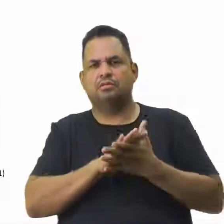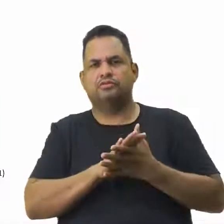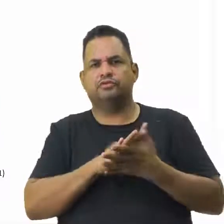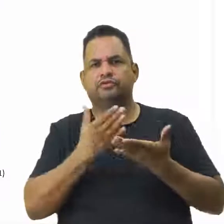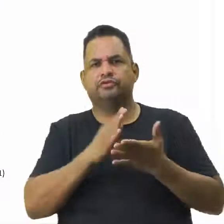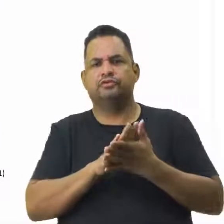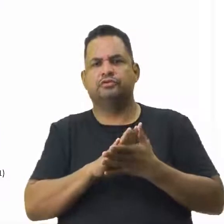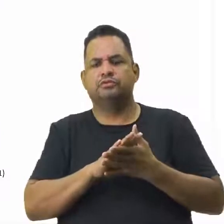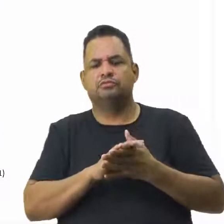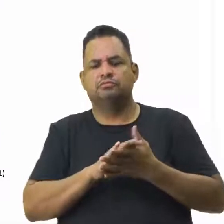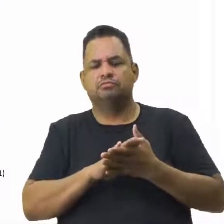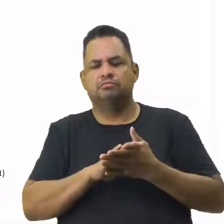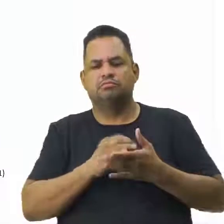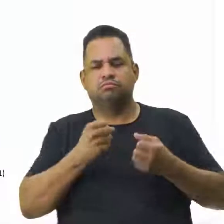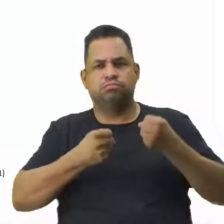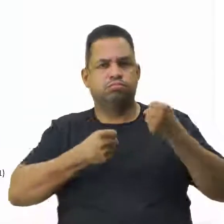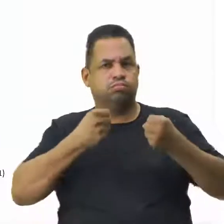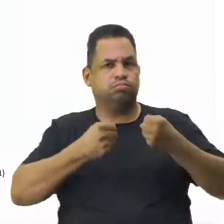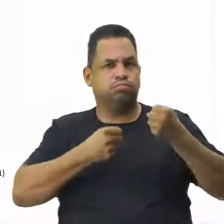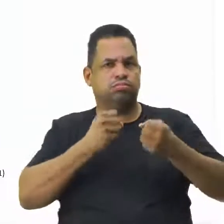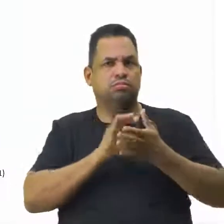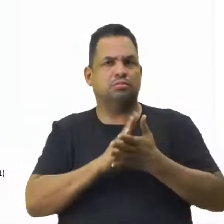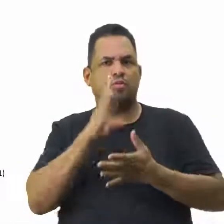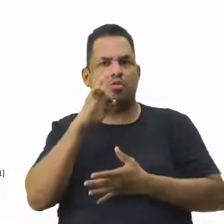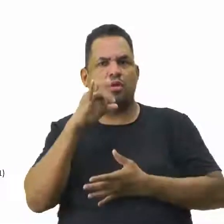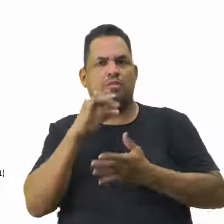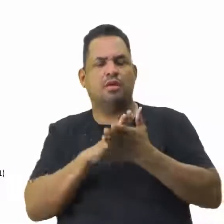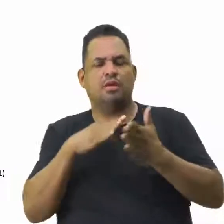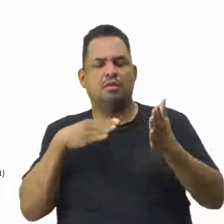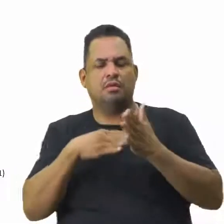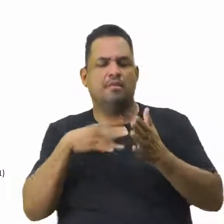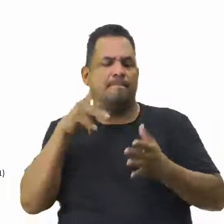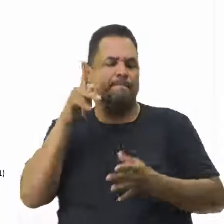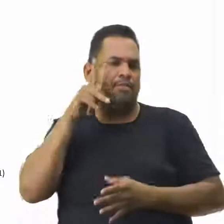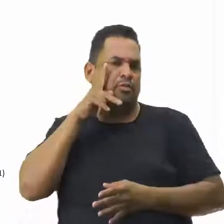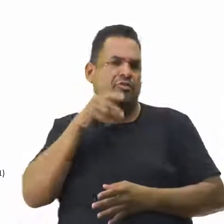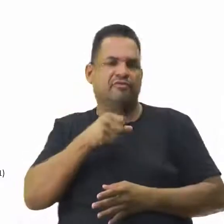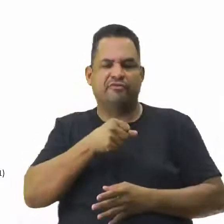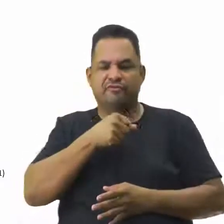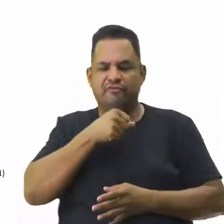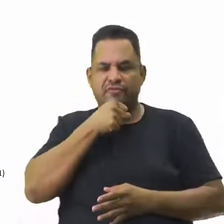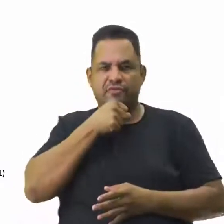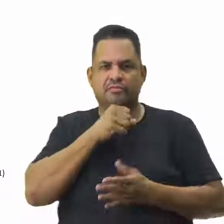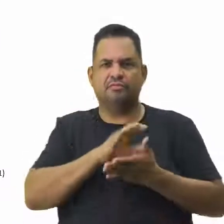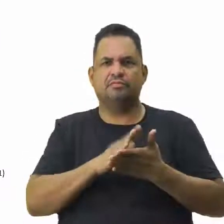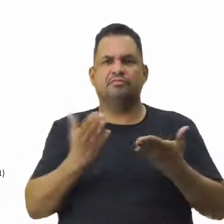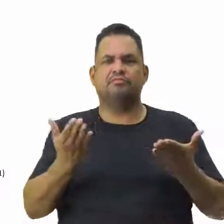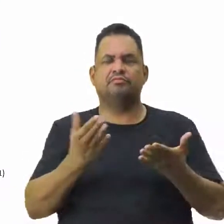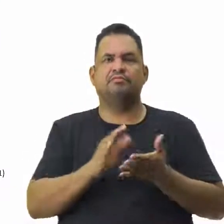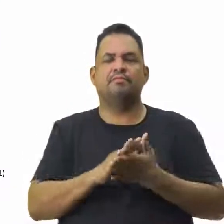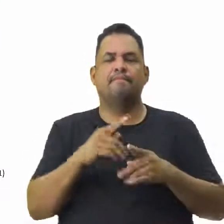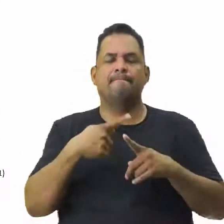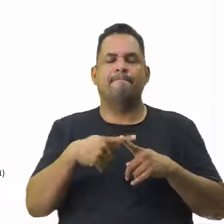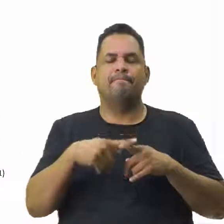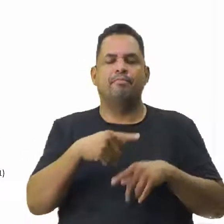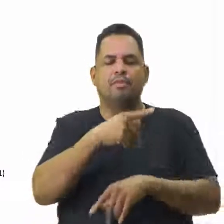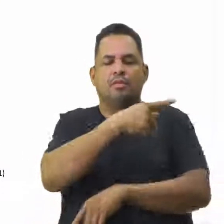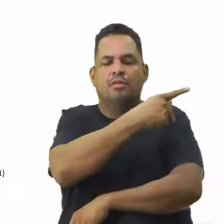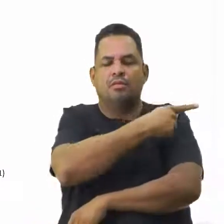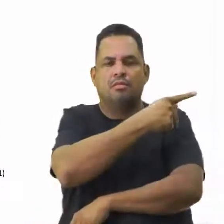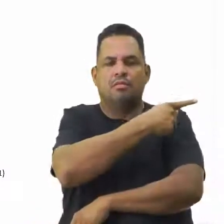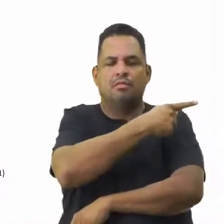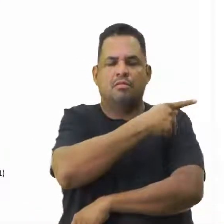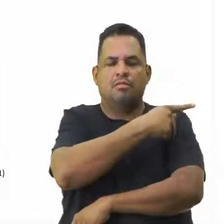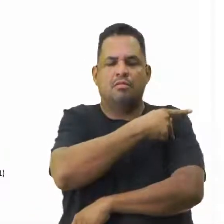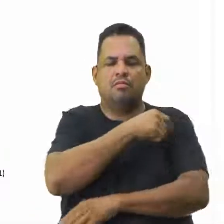muito rápido até, tá? Porque de Vilhena até Porto Velho, os primeiros quatro caminhões